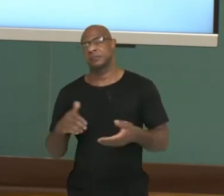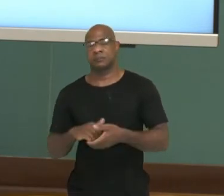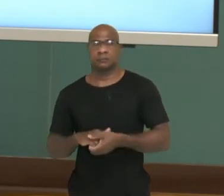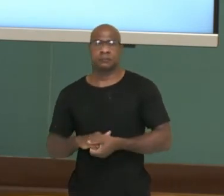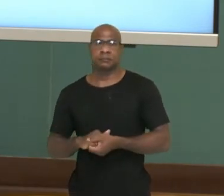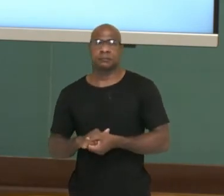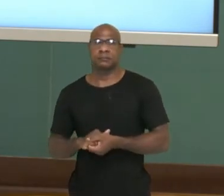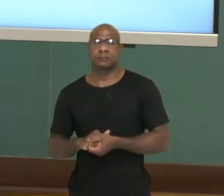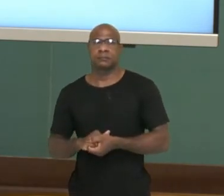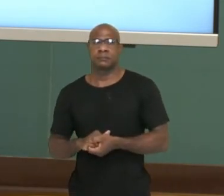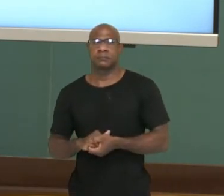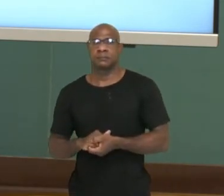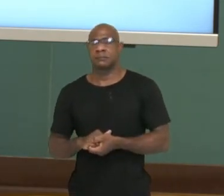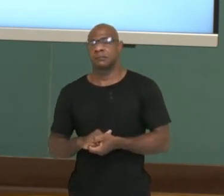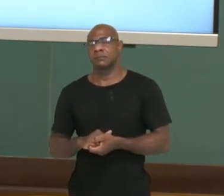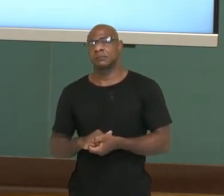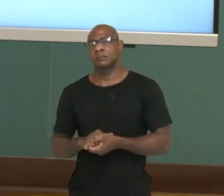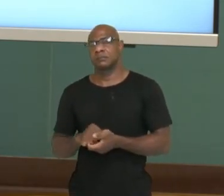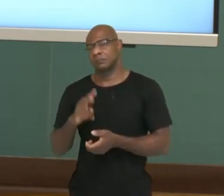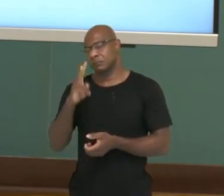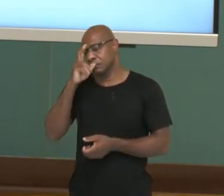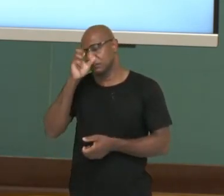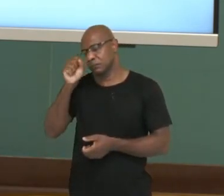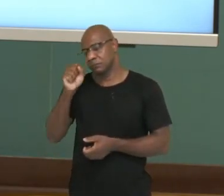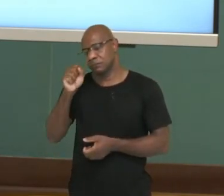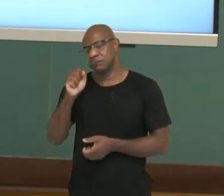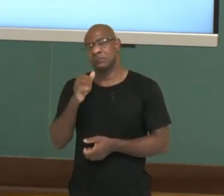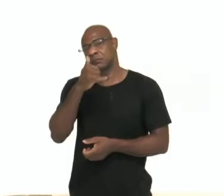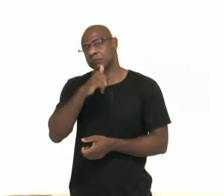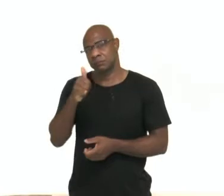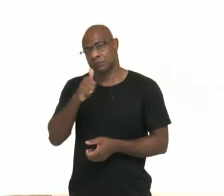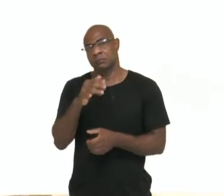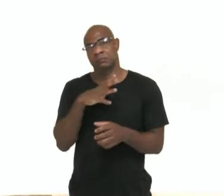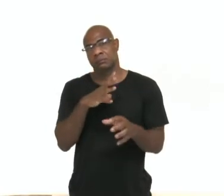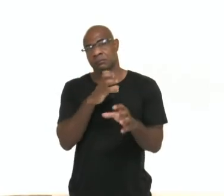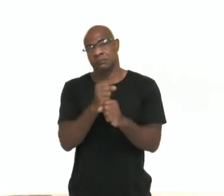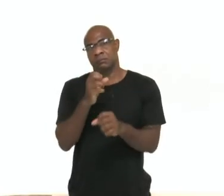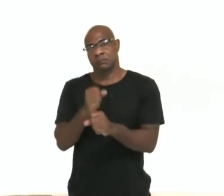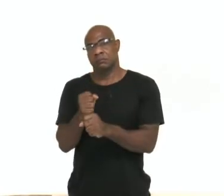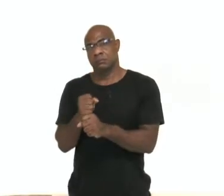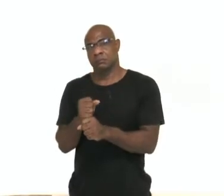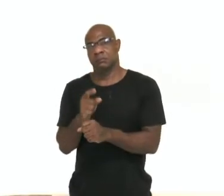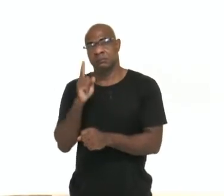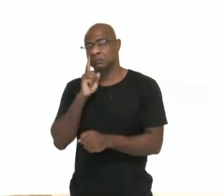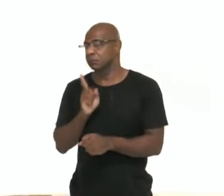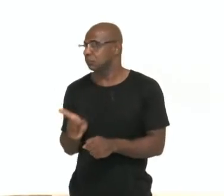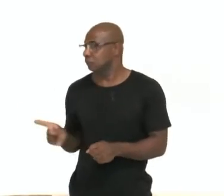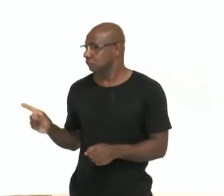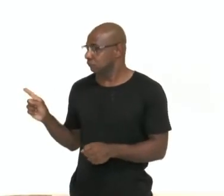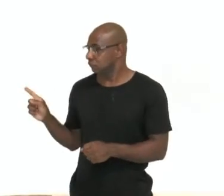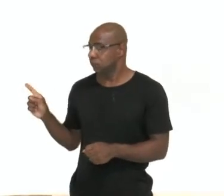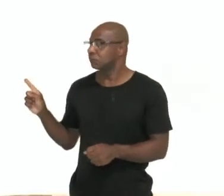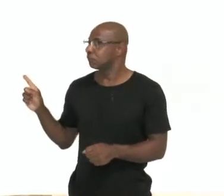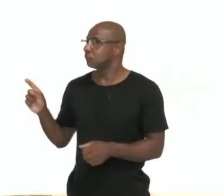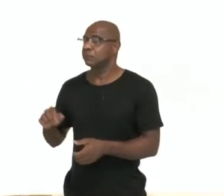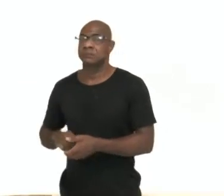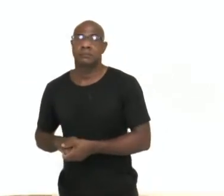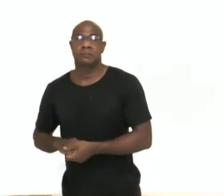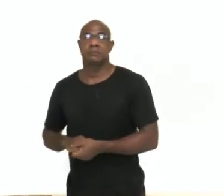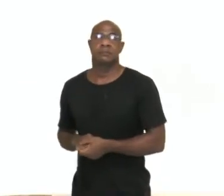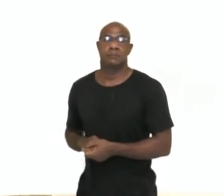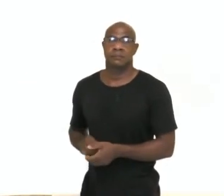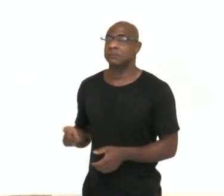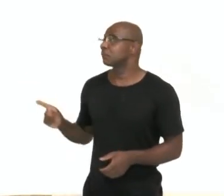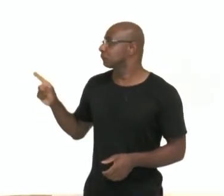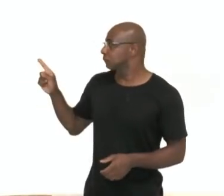as forças eletromotrizes vão ser somadas. As tensões de cada FEM aqui vão ser somadas,